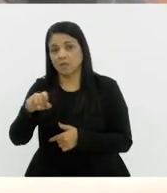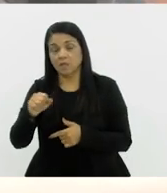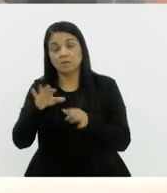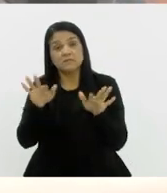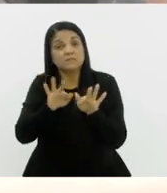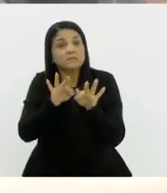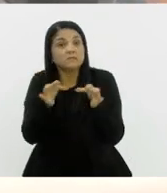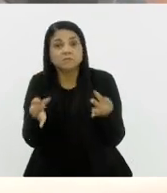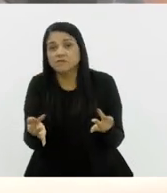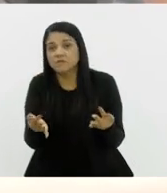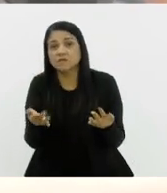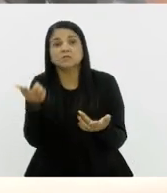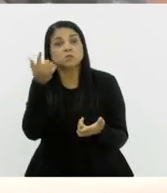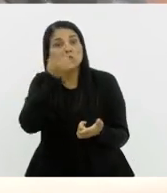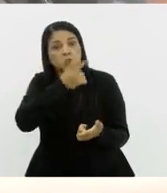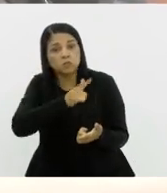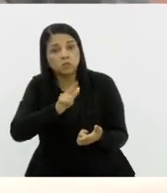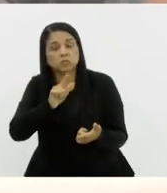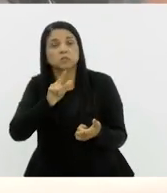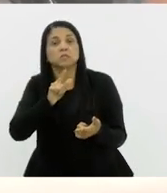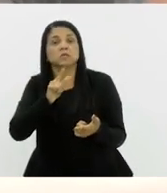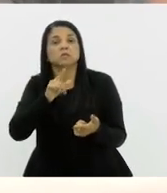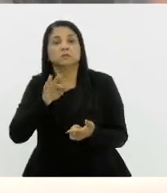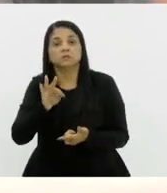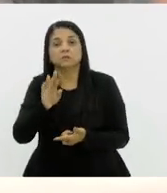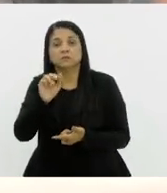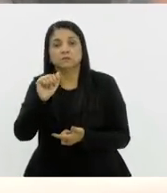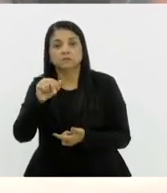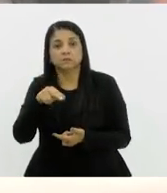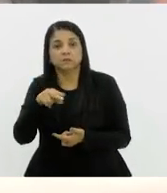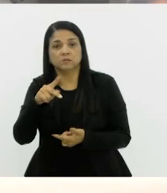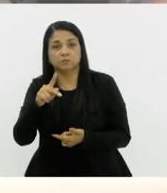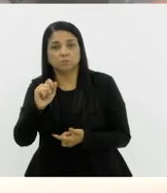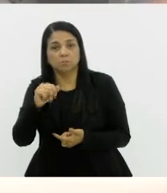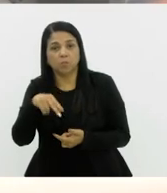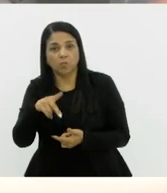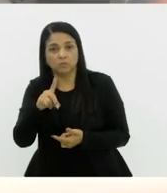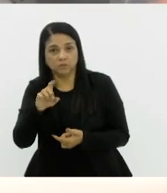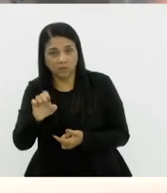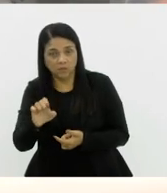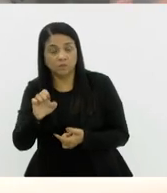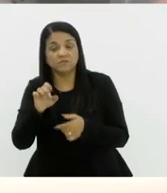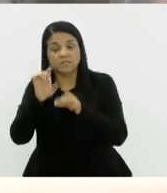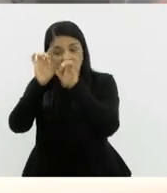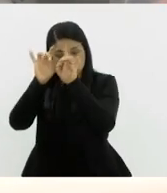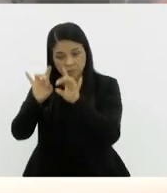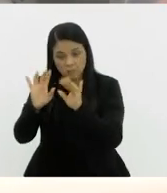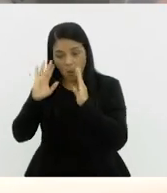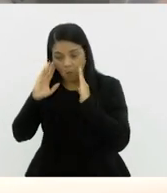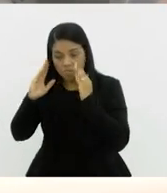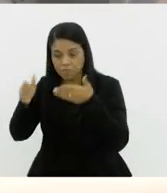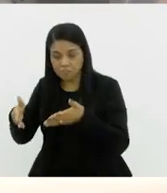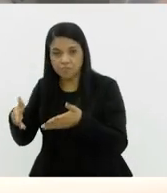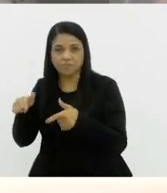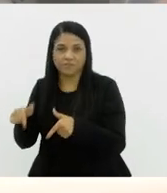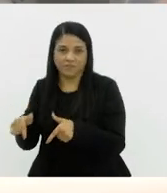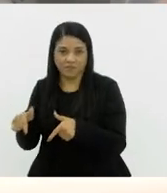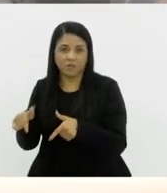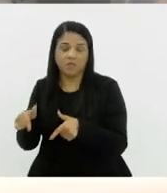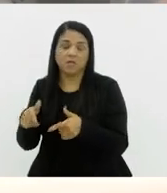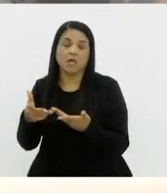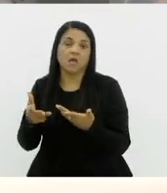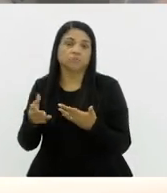simplificado, sobretudo se ele conseguir fazer um transponder específico para cada uma, que é uma questão tecnicamente não é